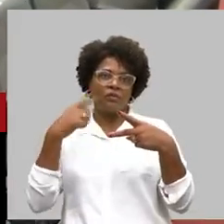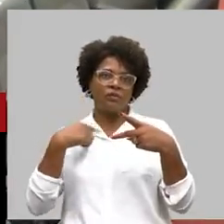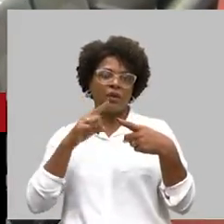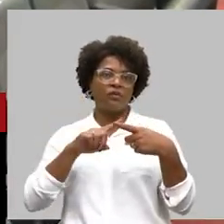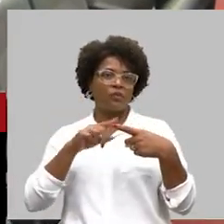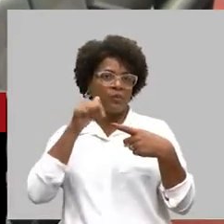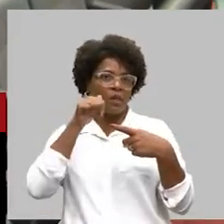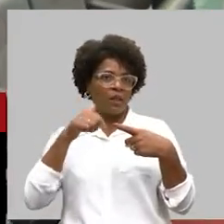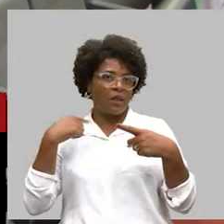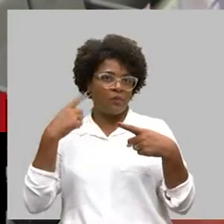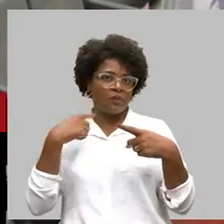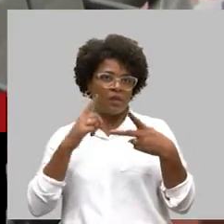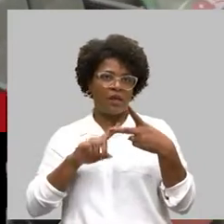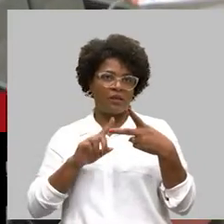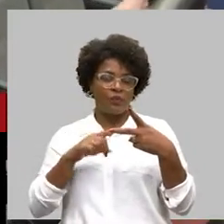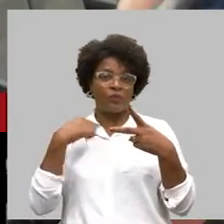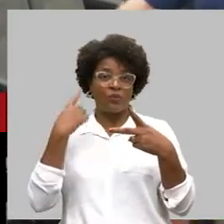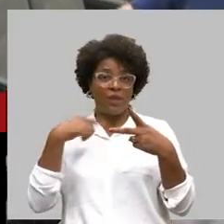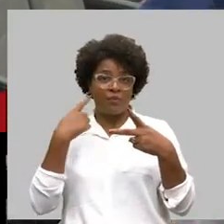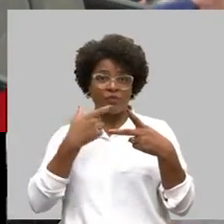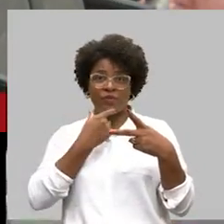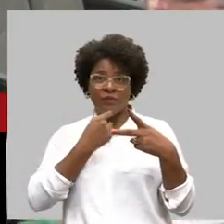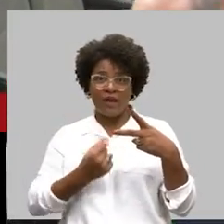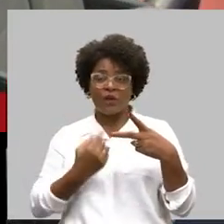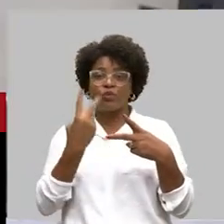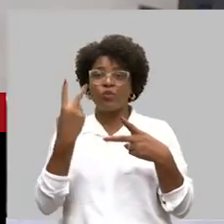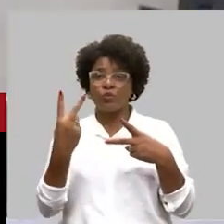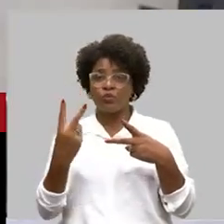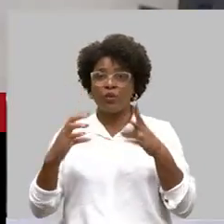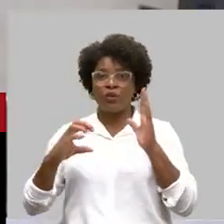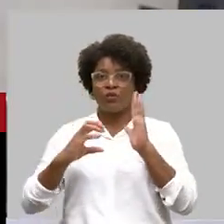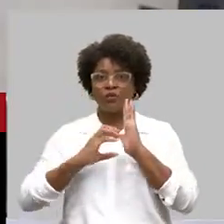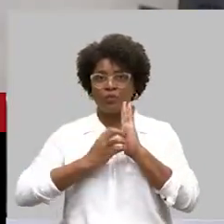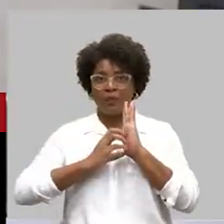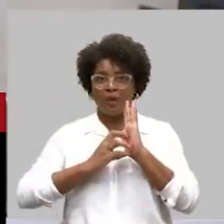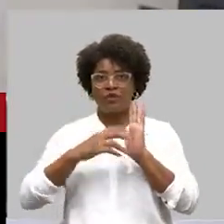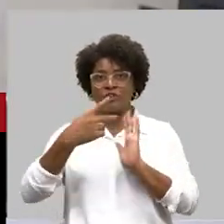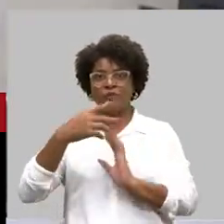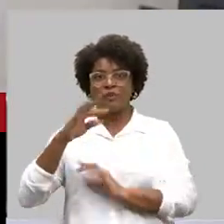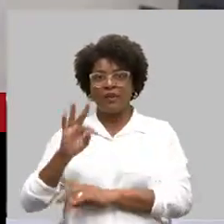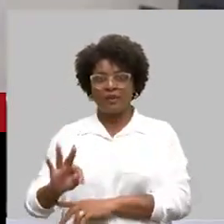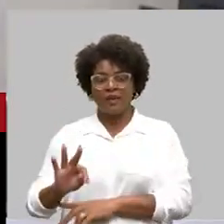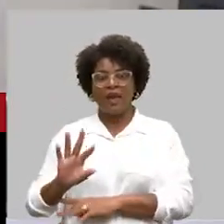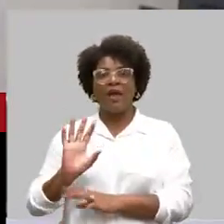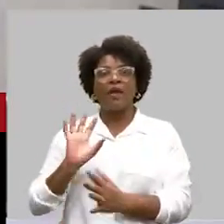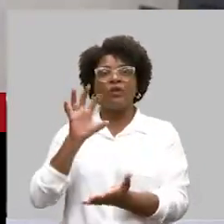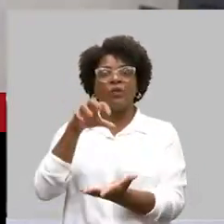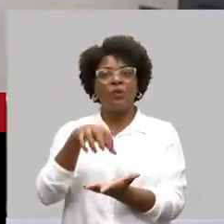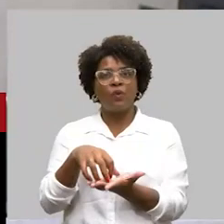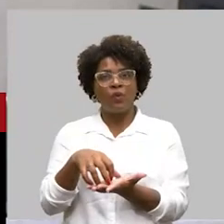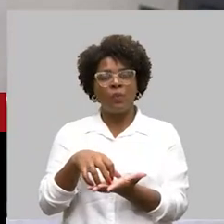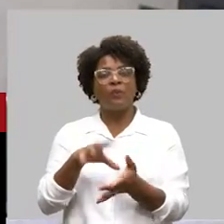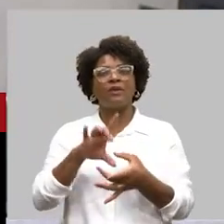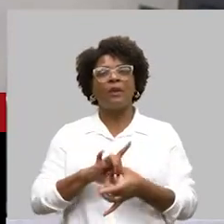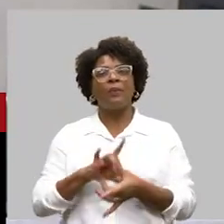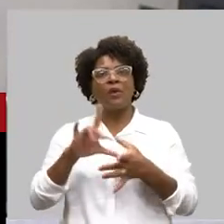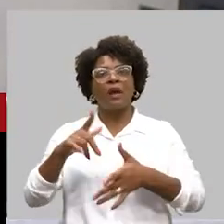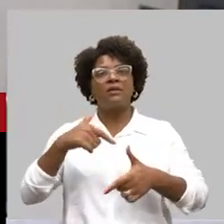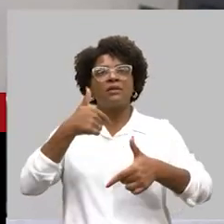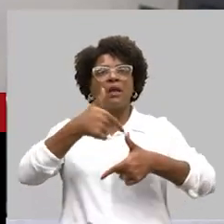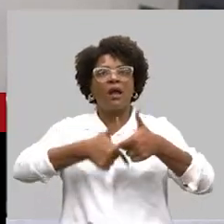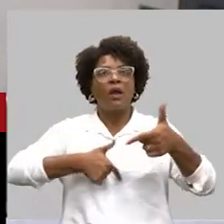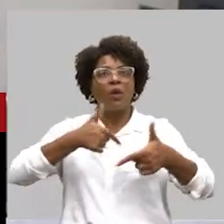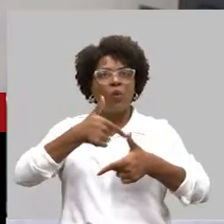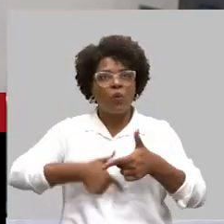deputado ambos do partido dos trabalhadores do bloco democracia e luta porque nós construiremos de forma